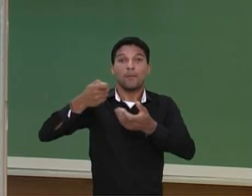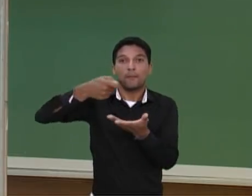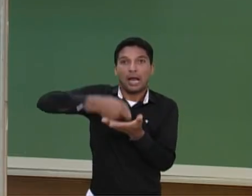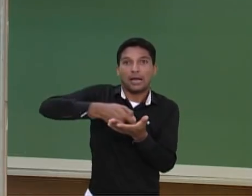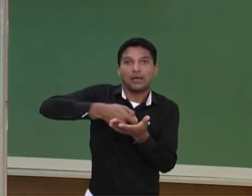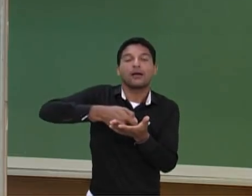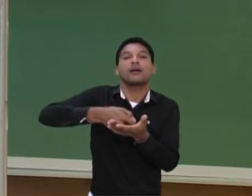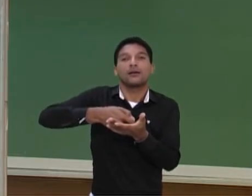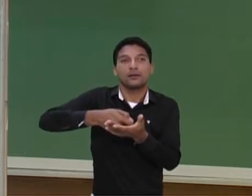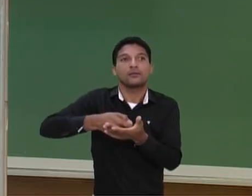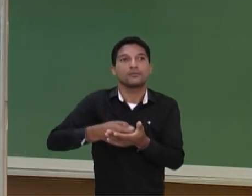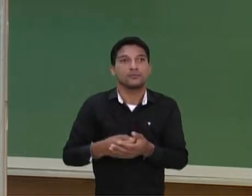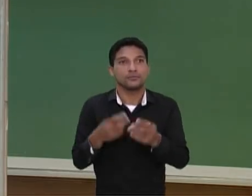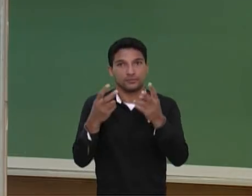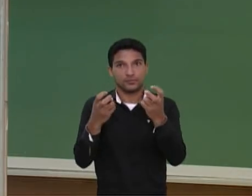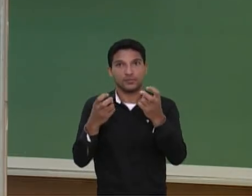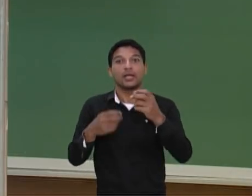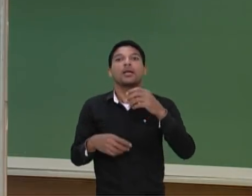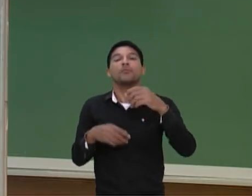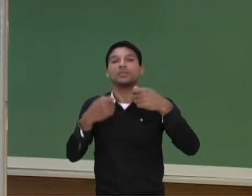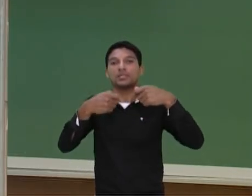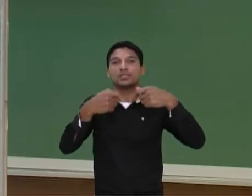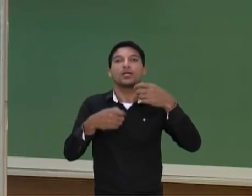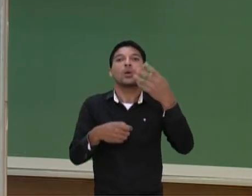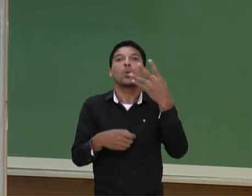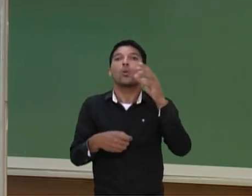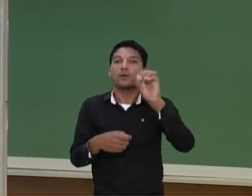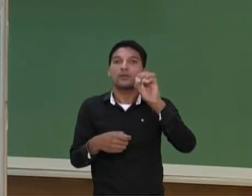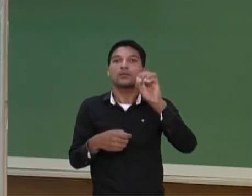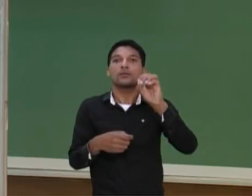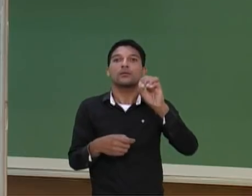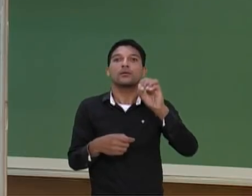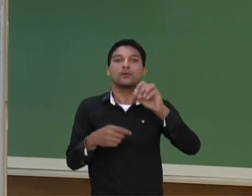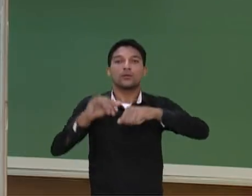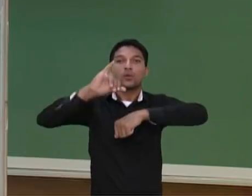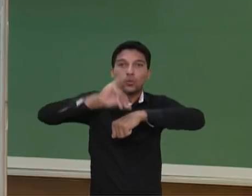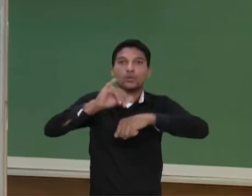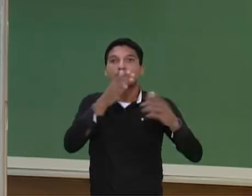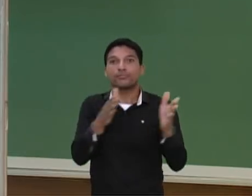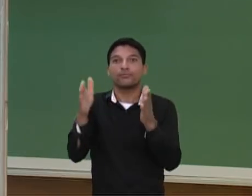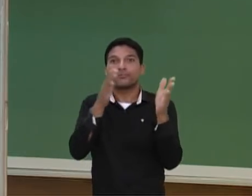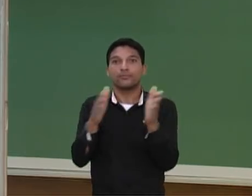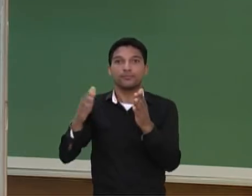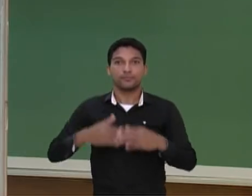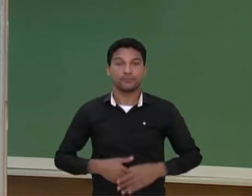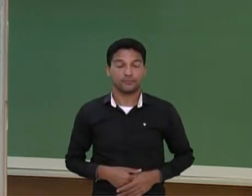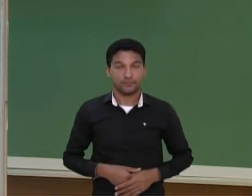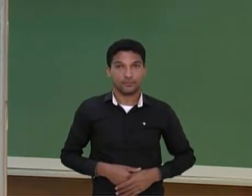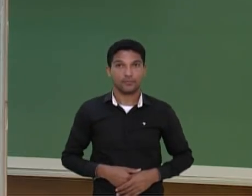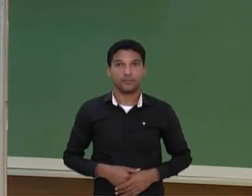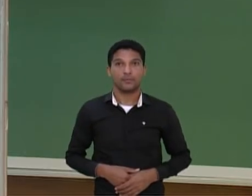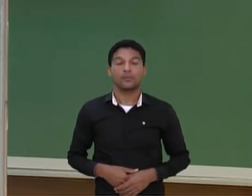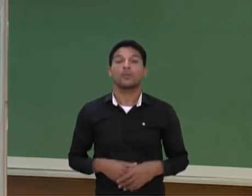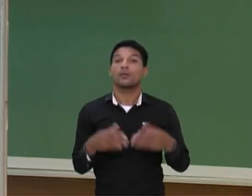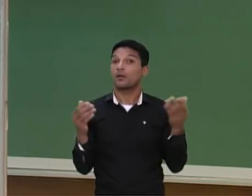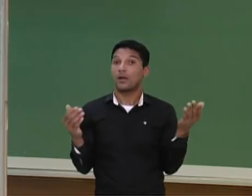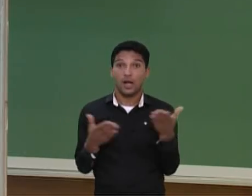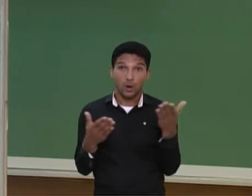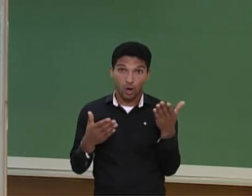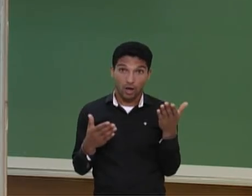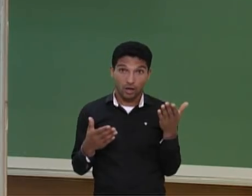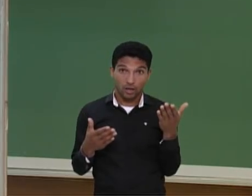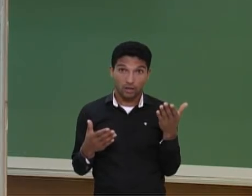é né e agora o item b o valor mínimo então com 40 unidades